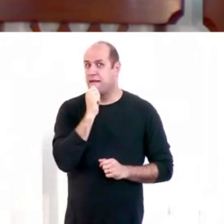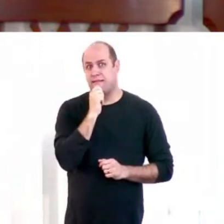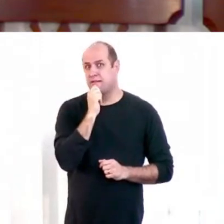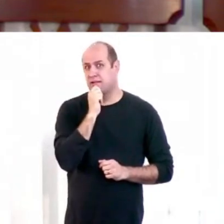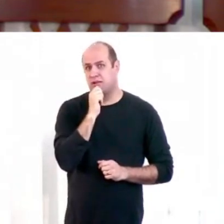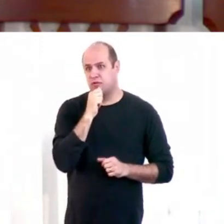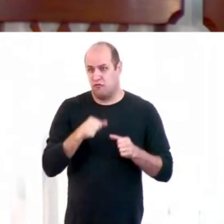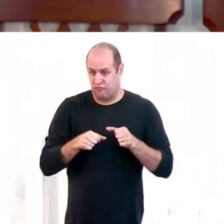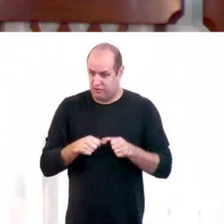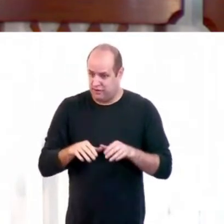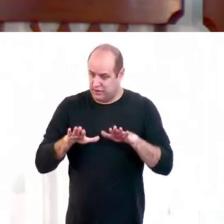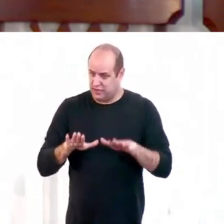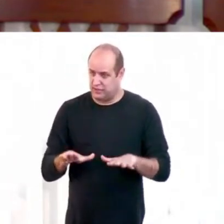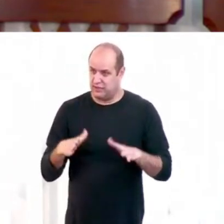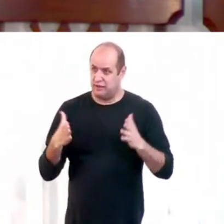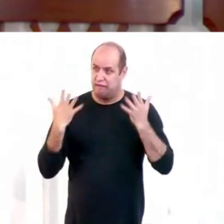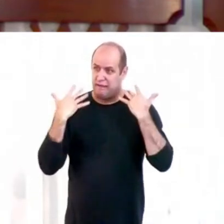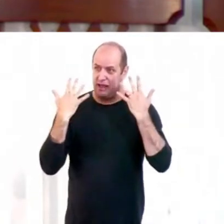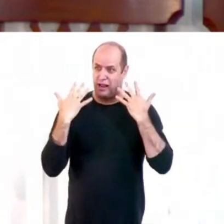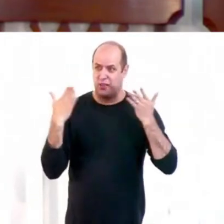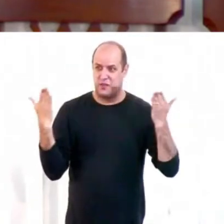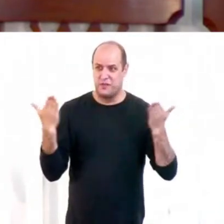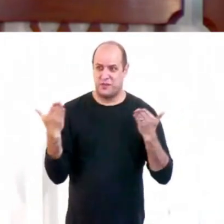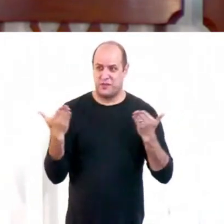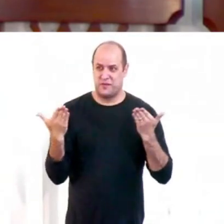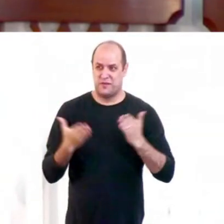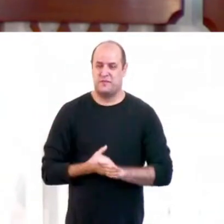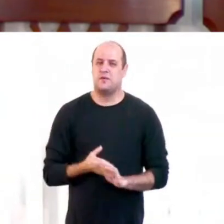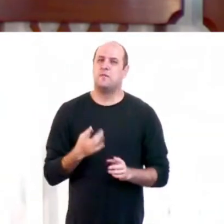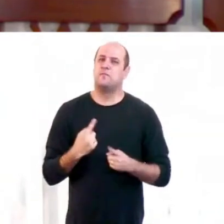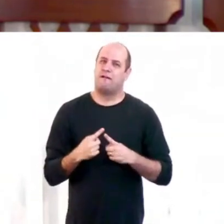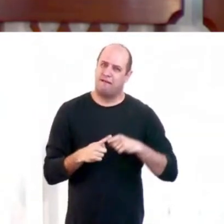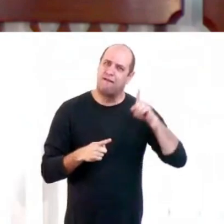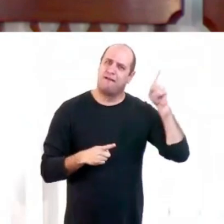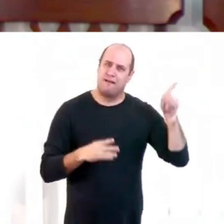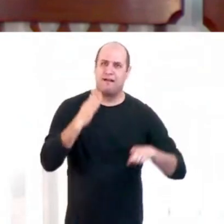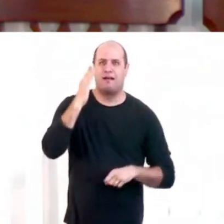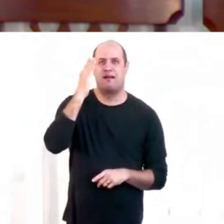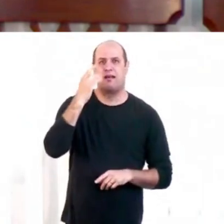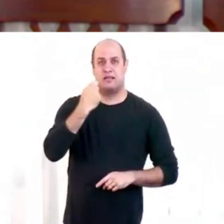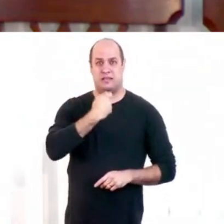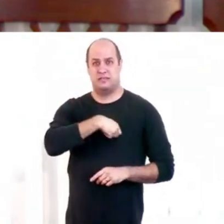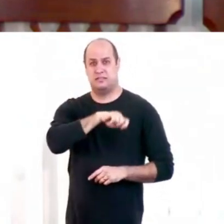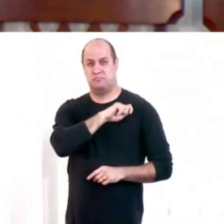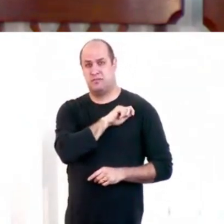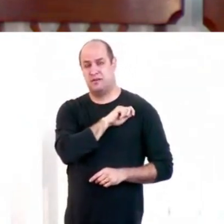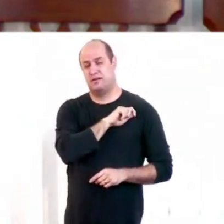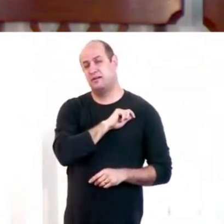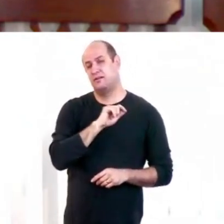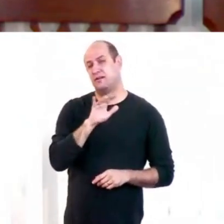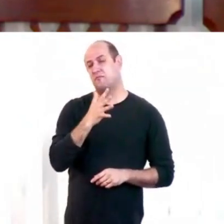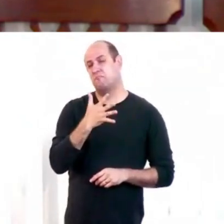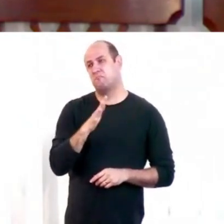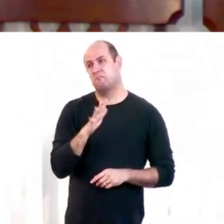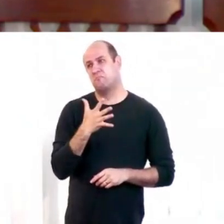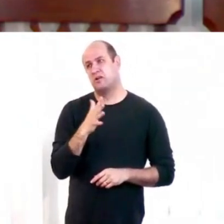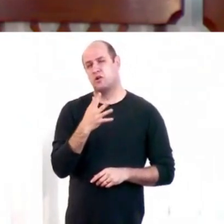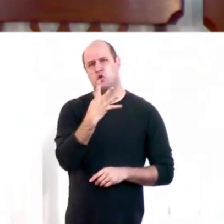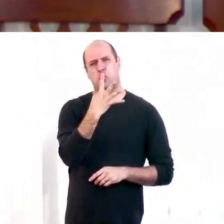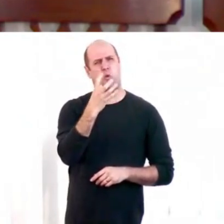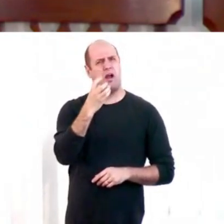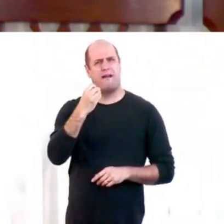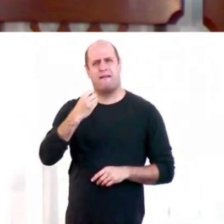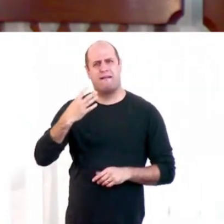aqui passando esse calor bom aqui, porque lá na Espanha estava perto de 40